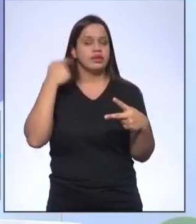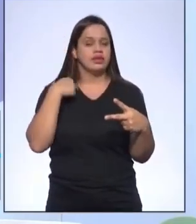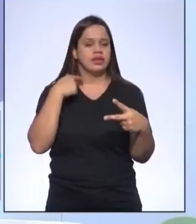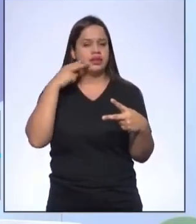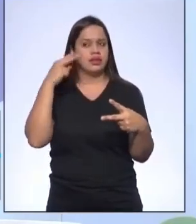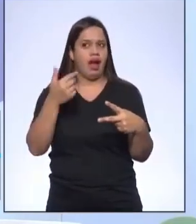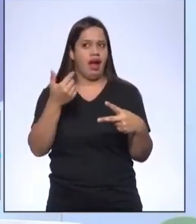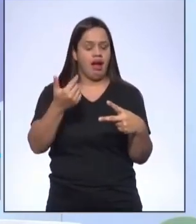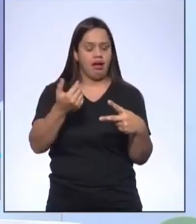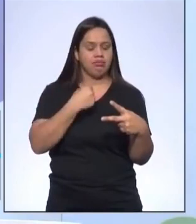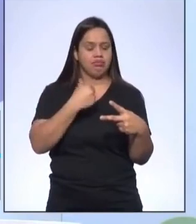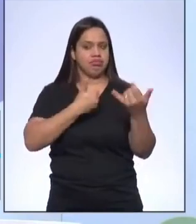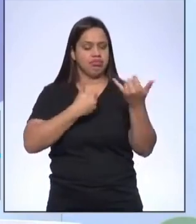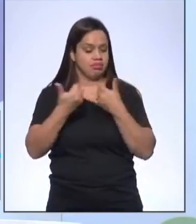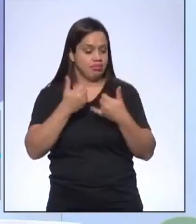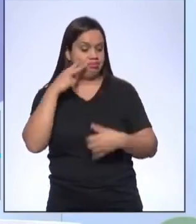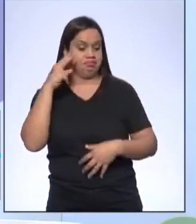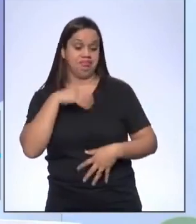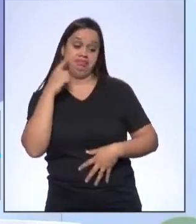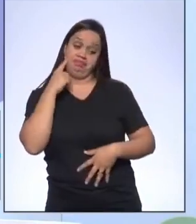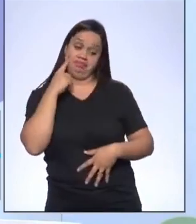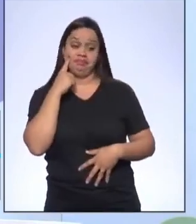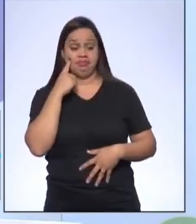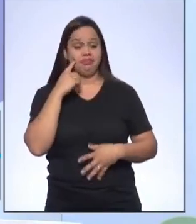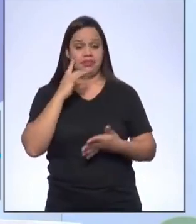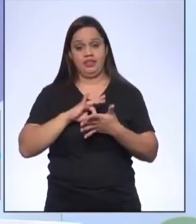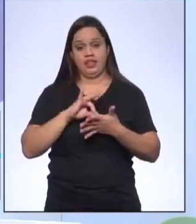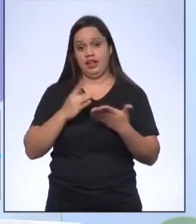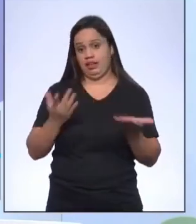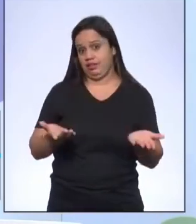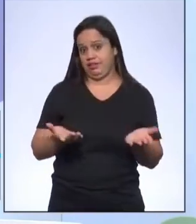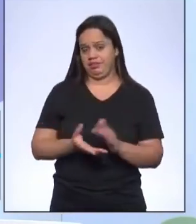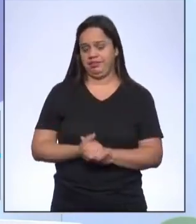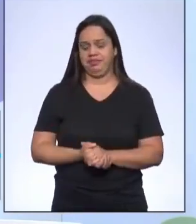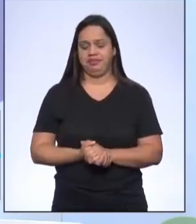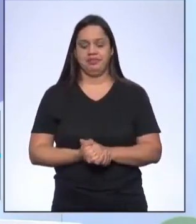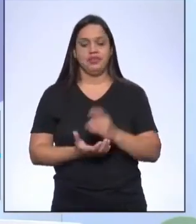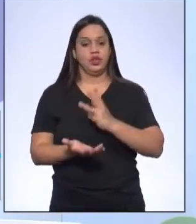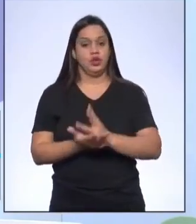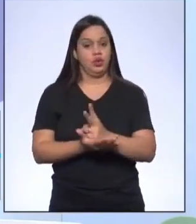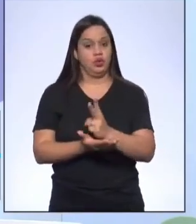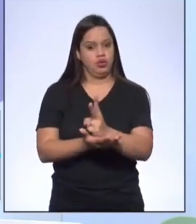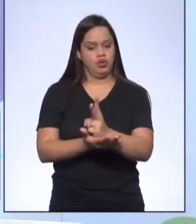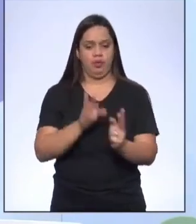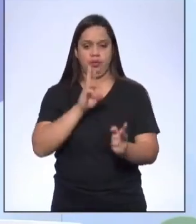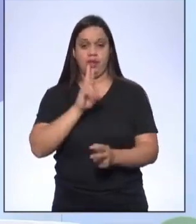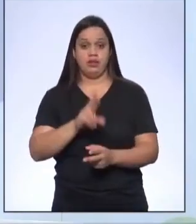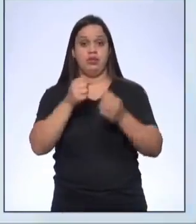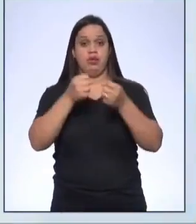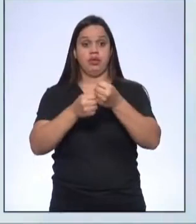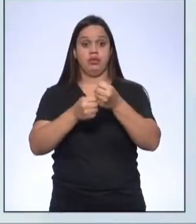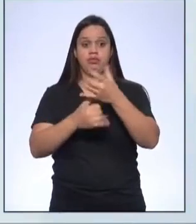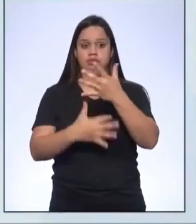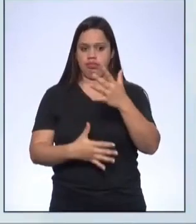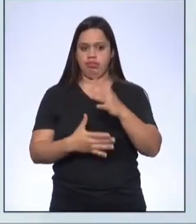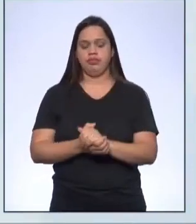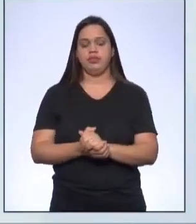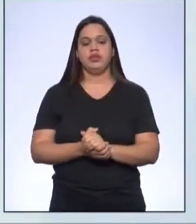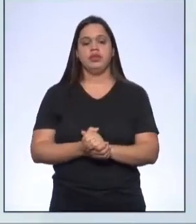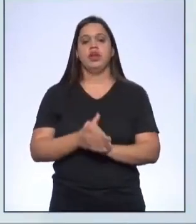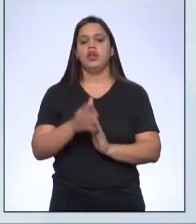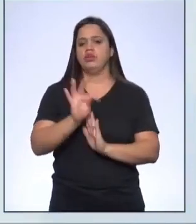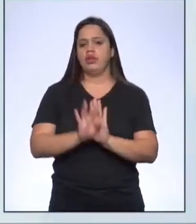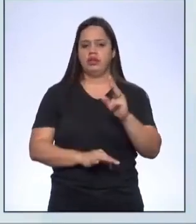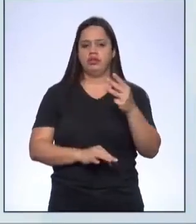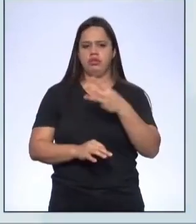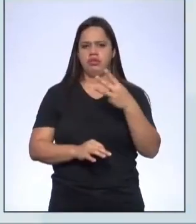nossa, pode ser verdade, né? Vamos continuar, então? Responda no chat. Selecione no 3. A gente meio que